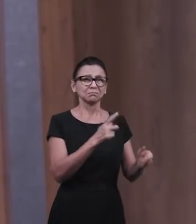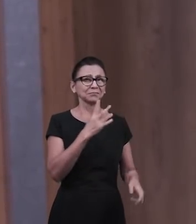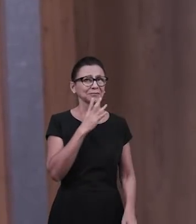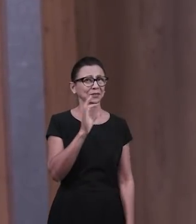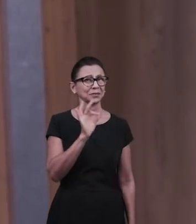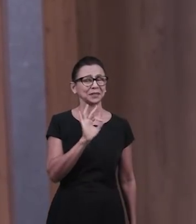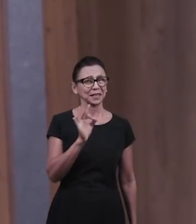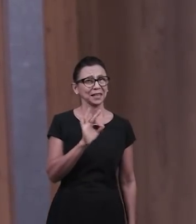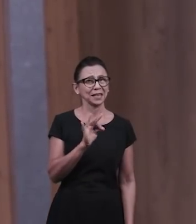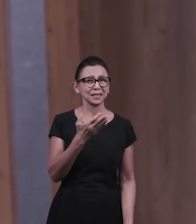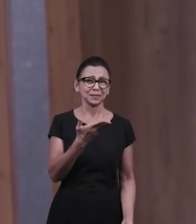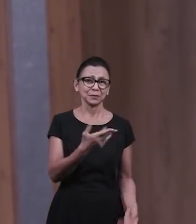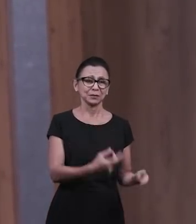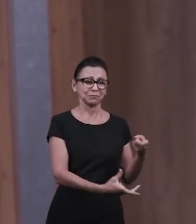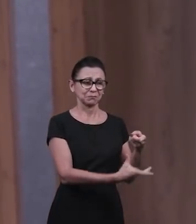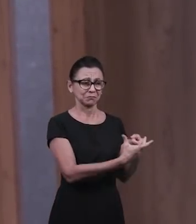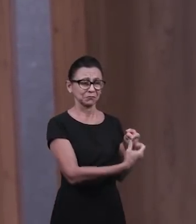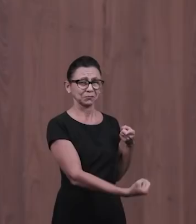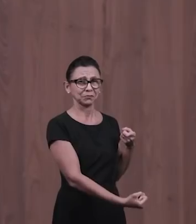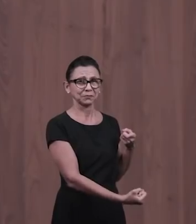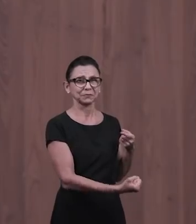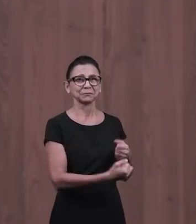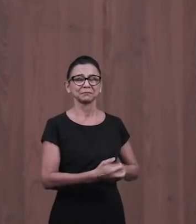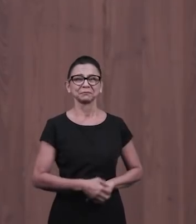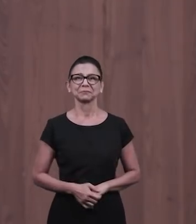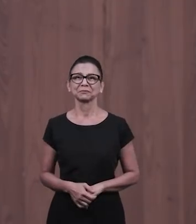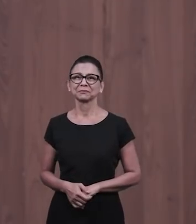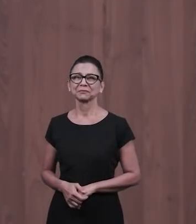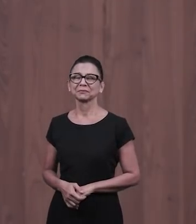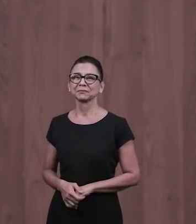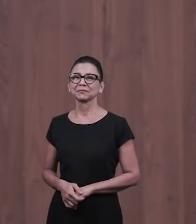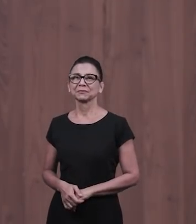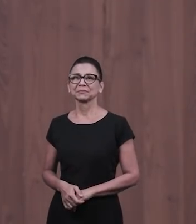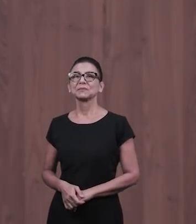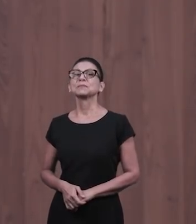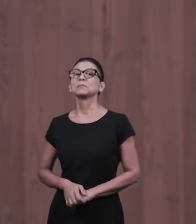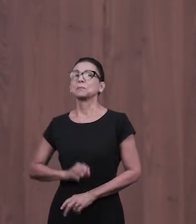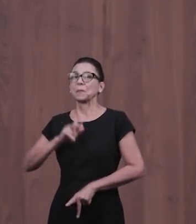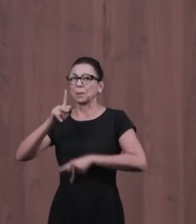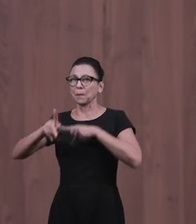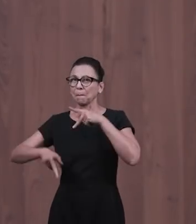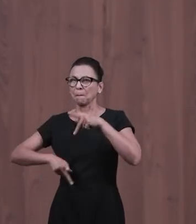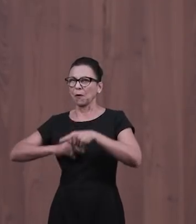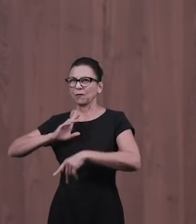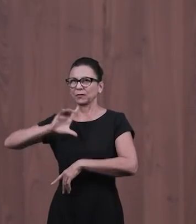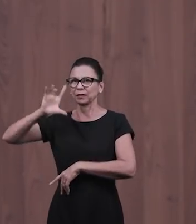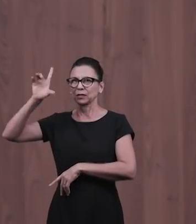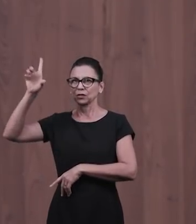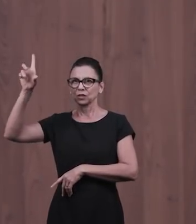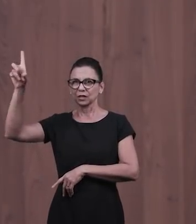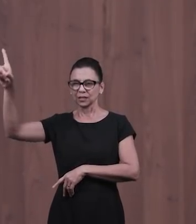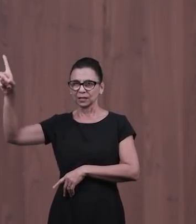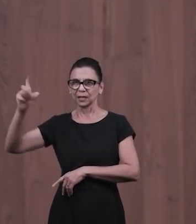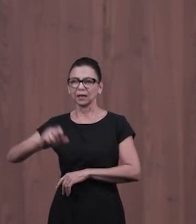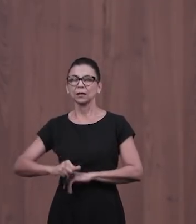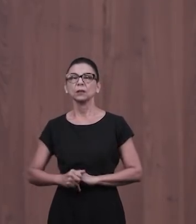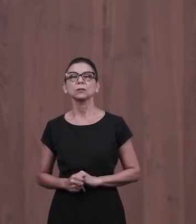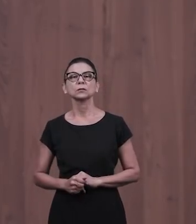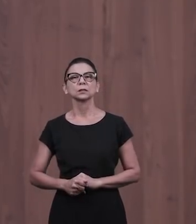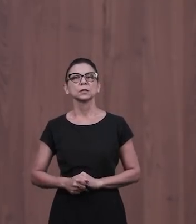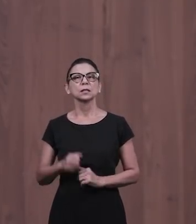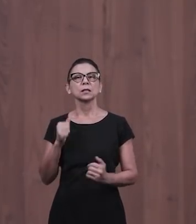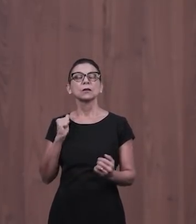isso este mundo é derrotado. Aquele povo estava indo a caminho de Canaã, a